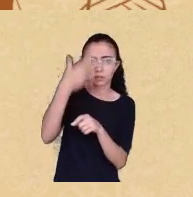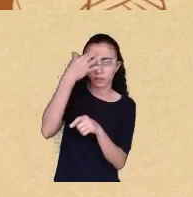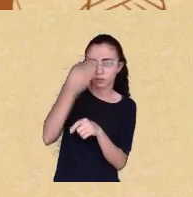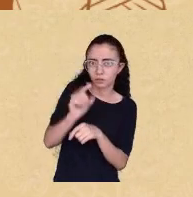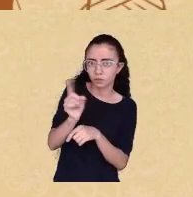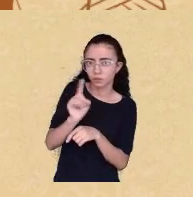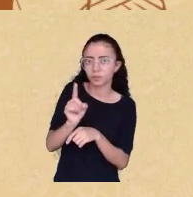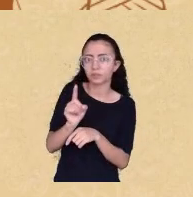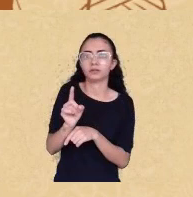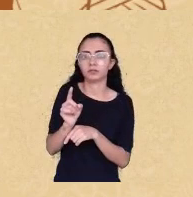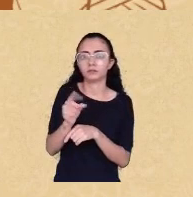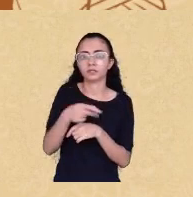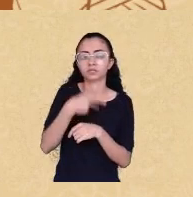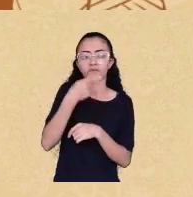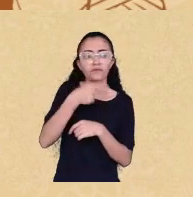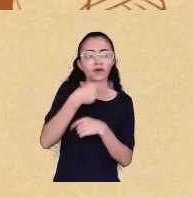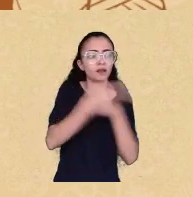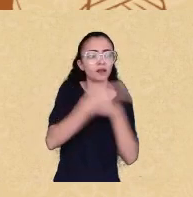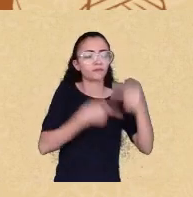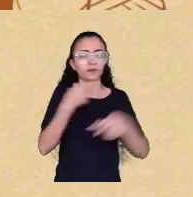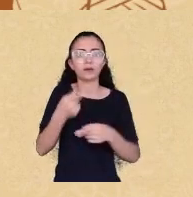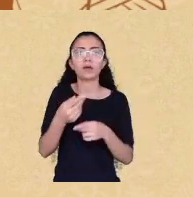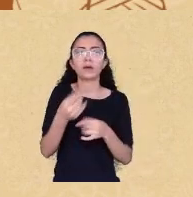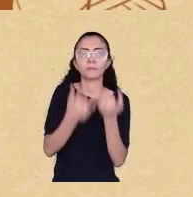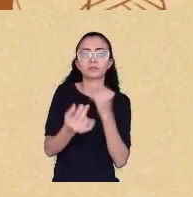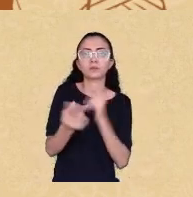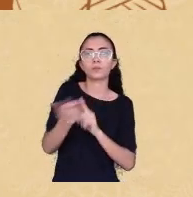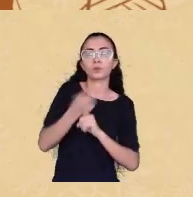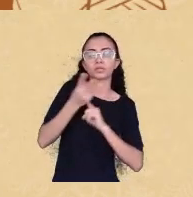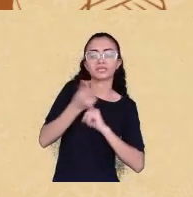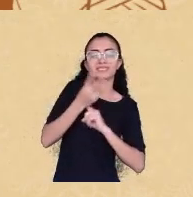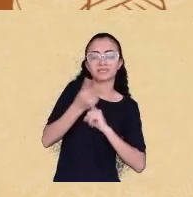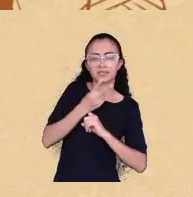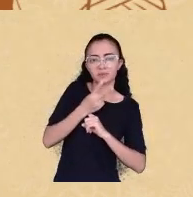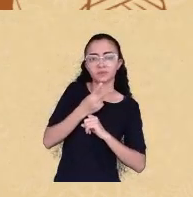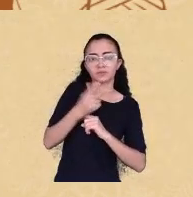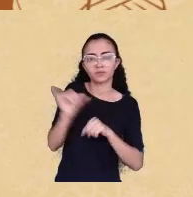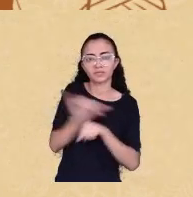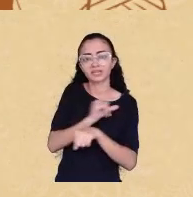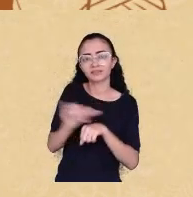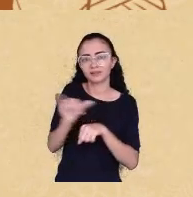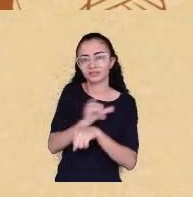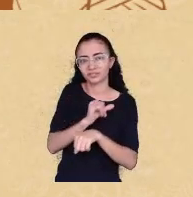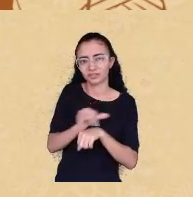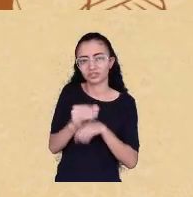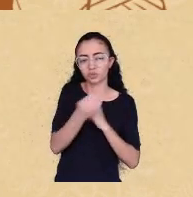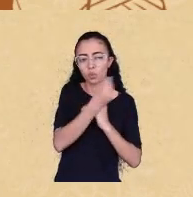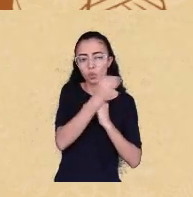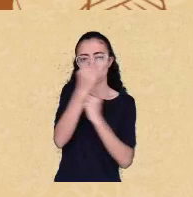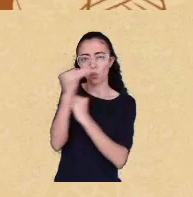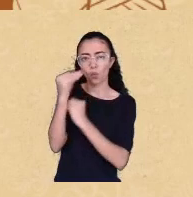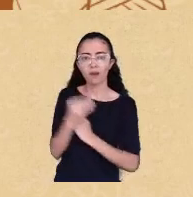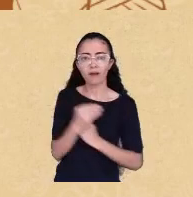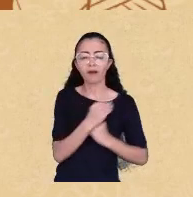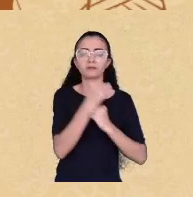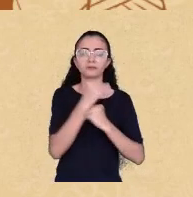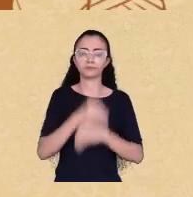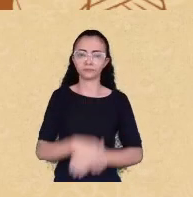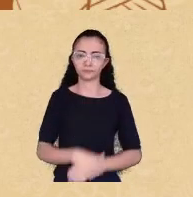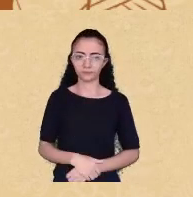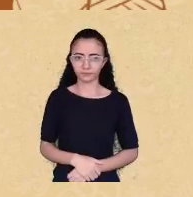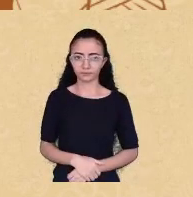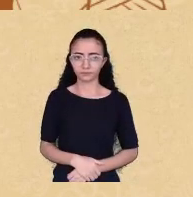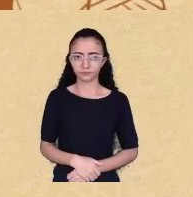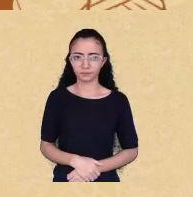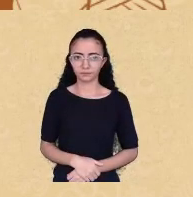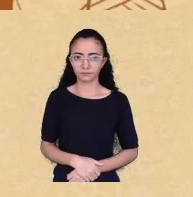autoproteção, eu vejo que foi uma estratégia de auto-organização, de cuidado. Né? E que isso aponta